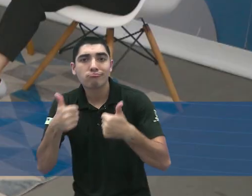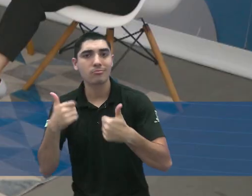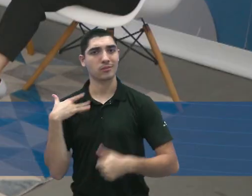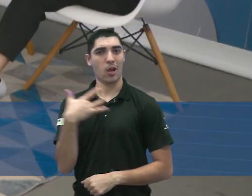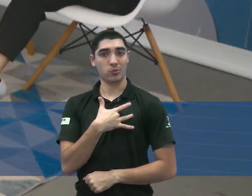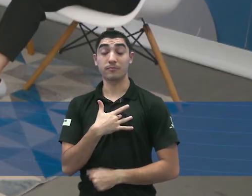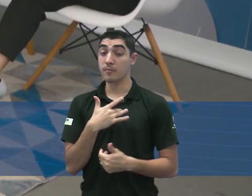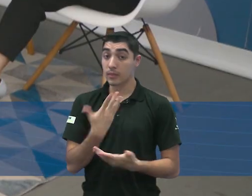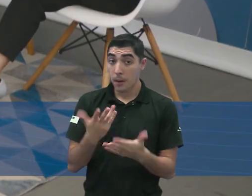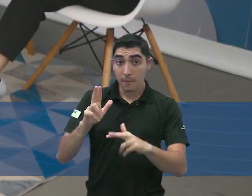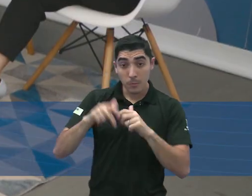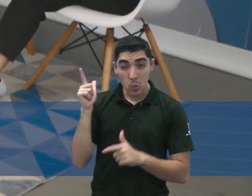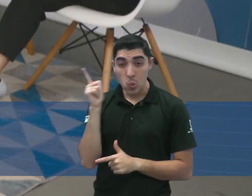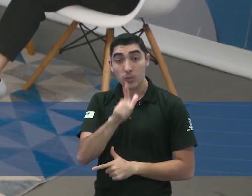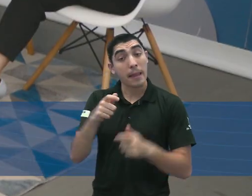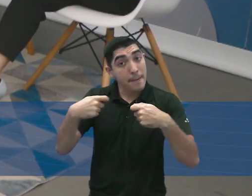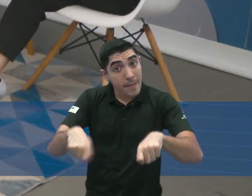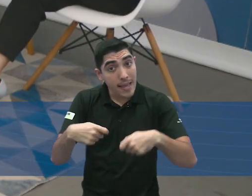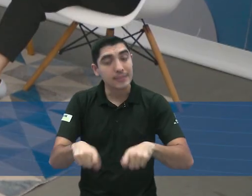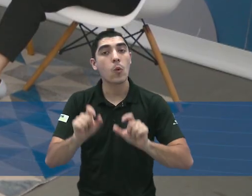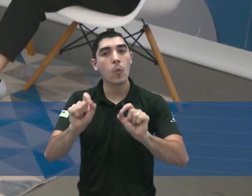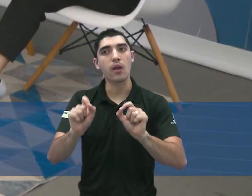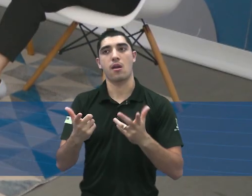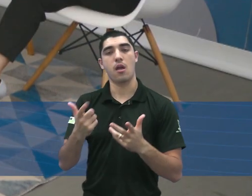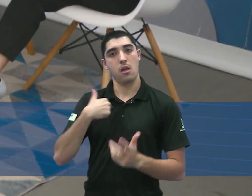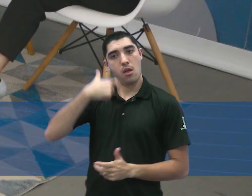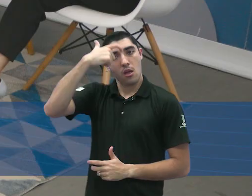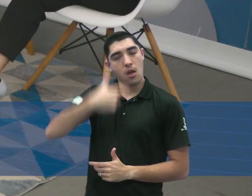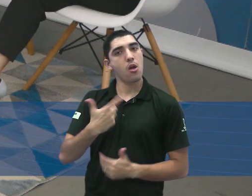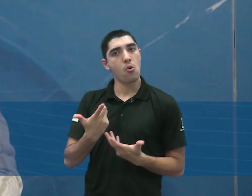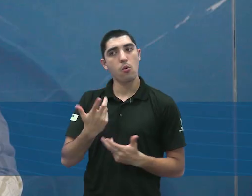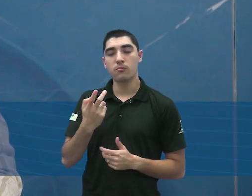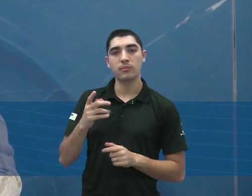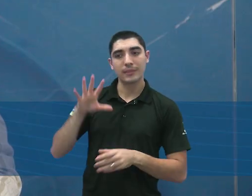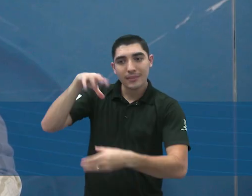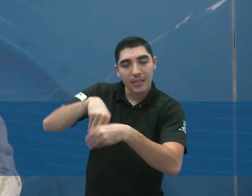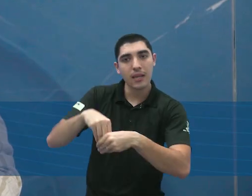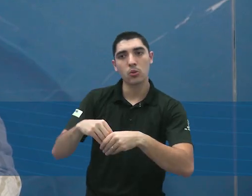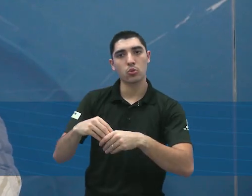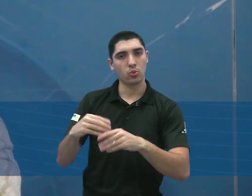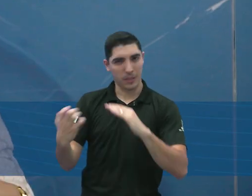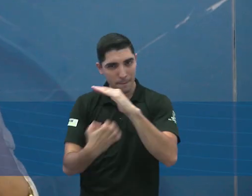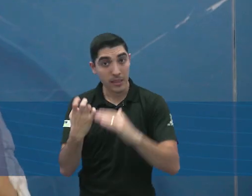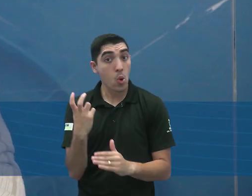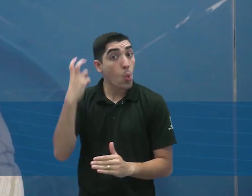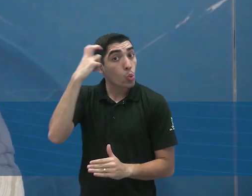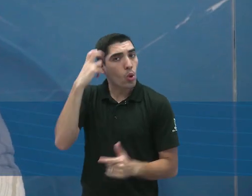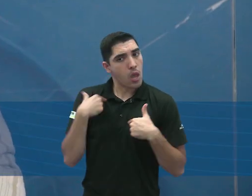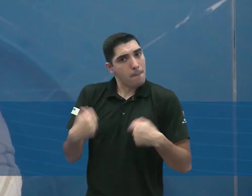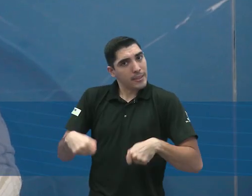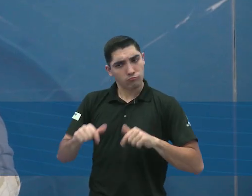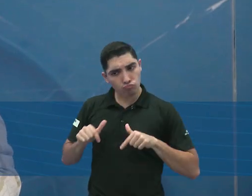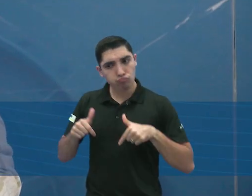isso aconteça, há uma necessidade de existir essa questão, como você falou, da cultura colaborativa, né? Para que se criem